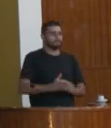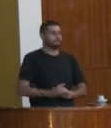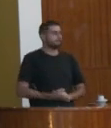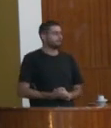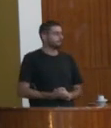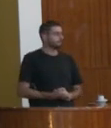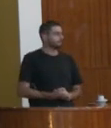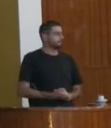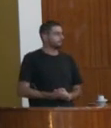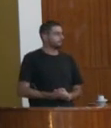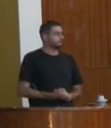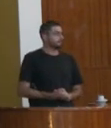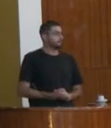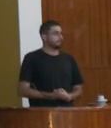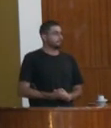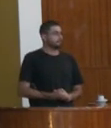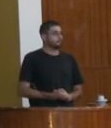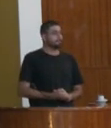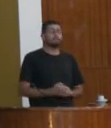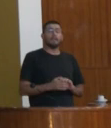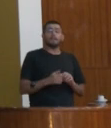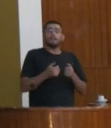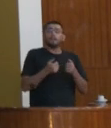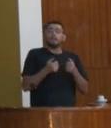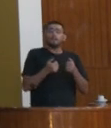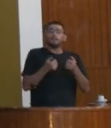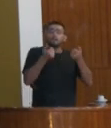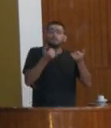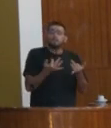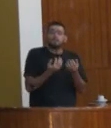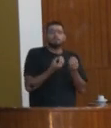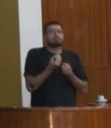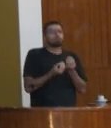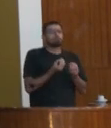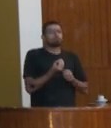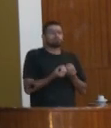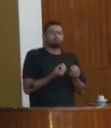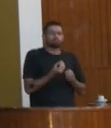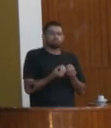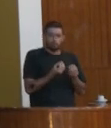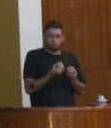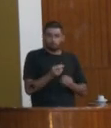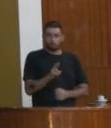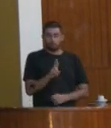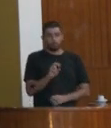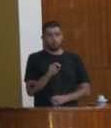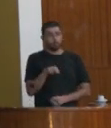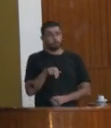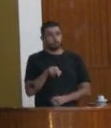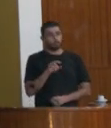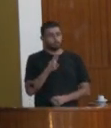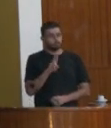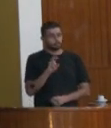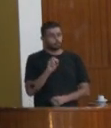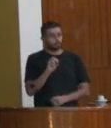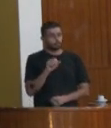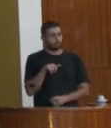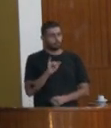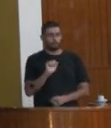e falar um pouco sobre a inclusão do nosso supermercado Royal nesse